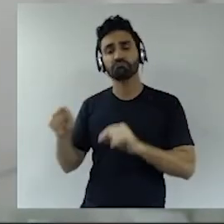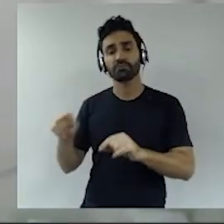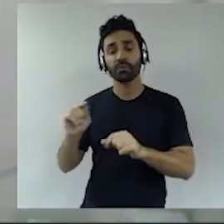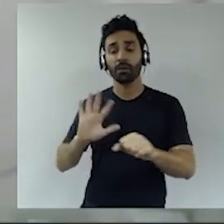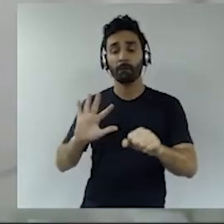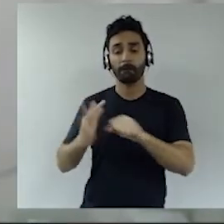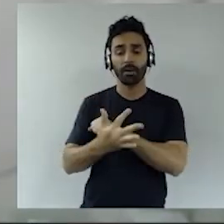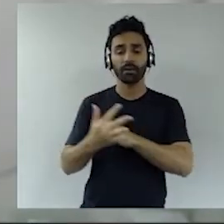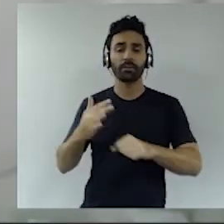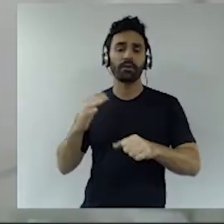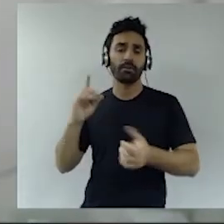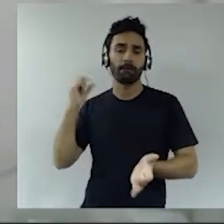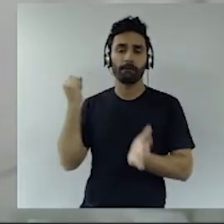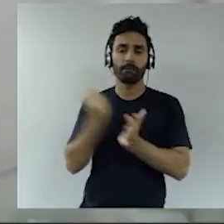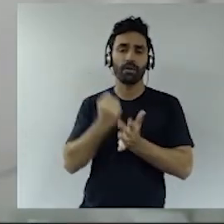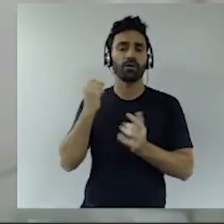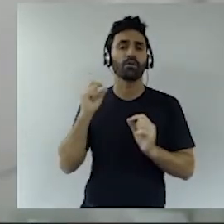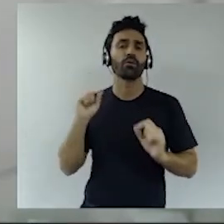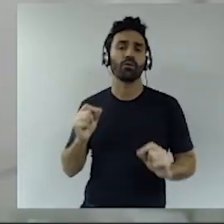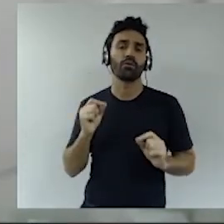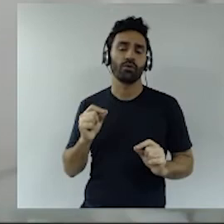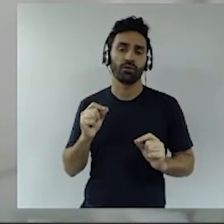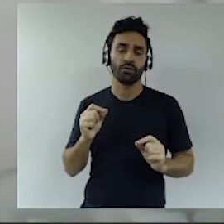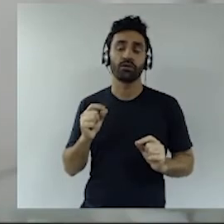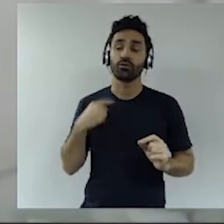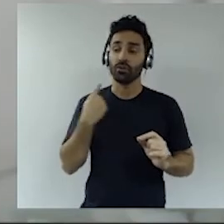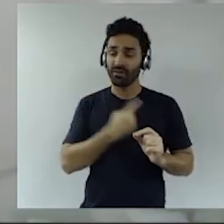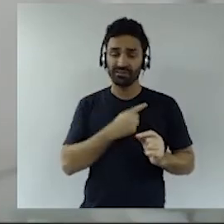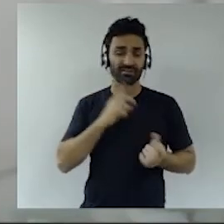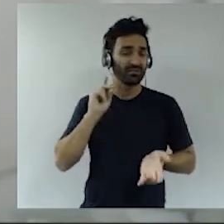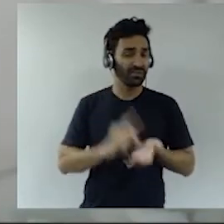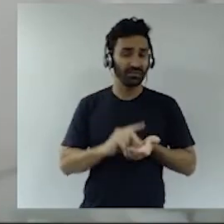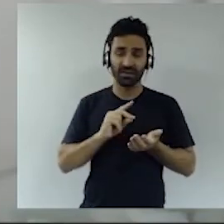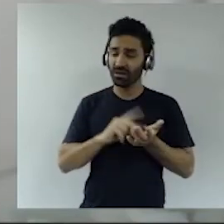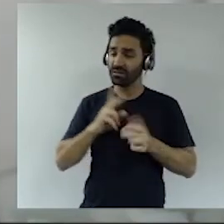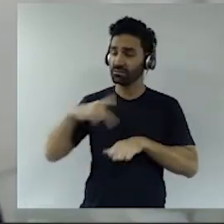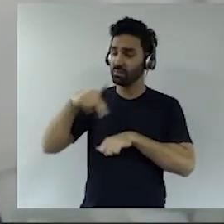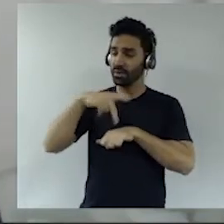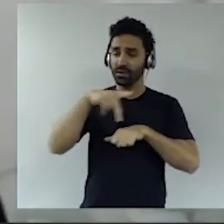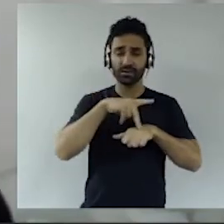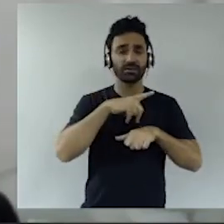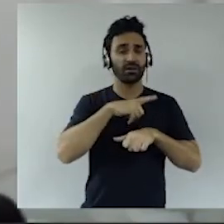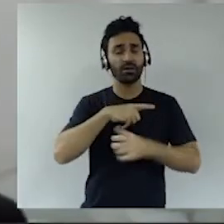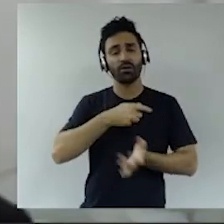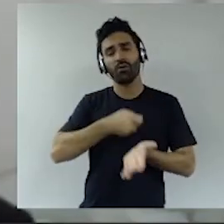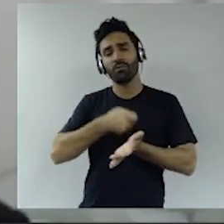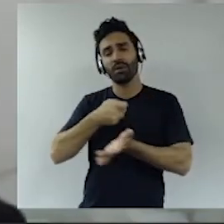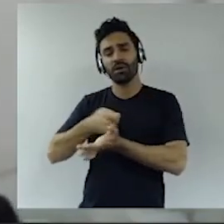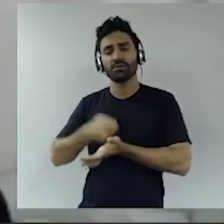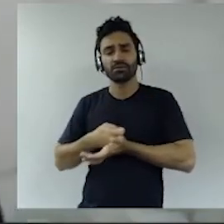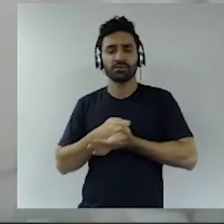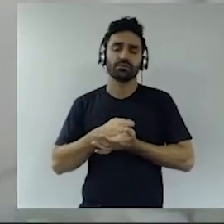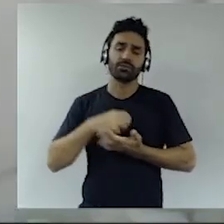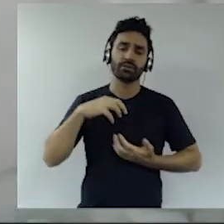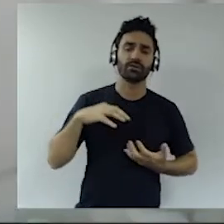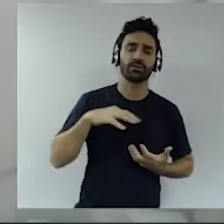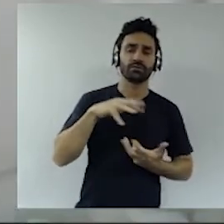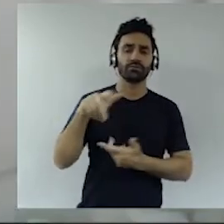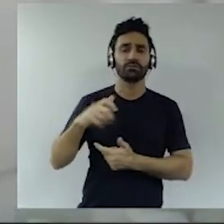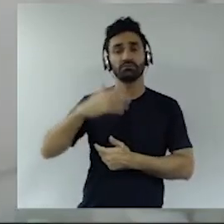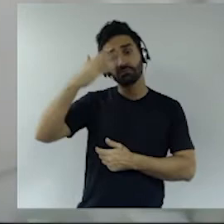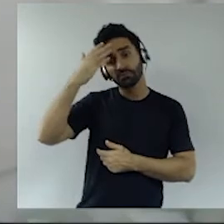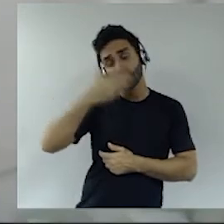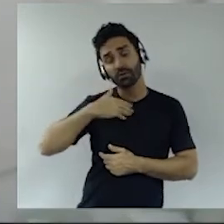de maneira indelével a natureza das obrigações que os países assumiram no cenário internacional,